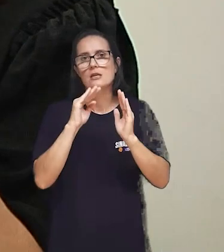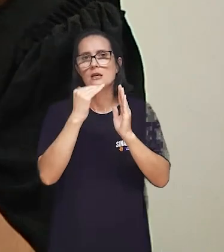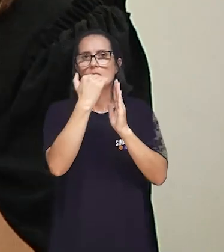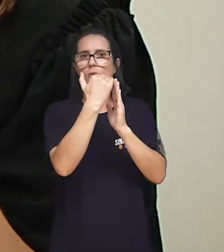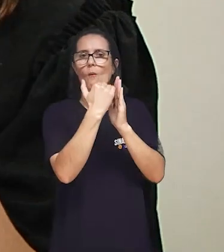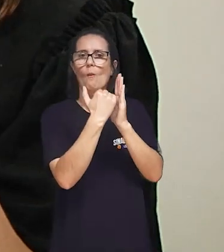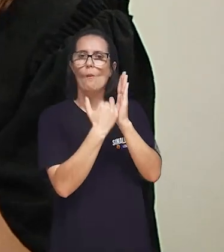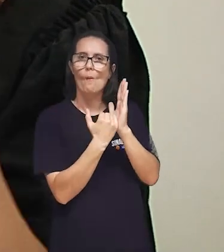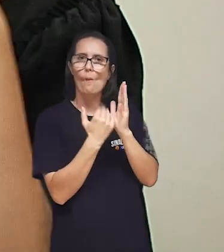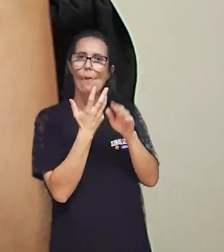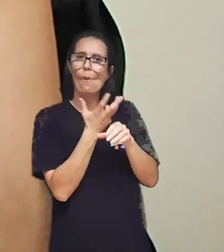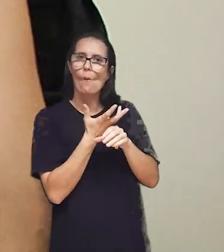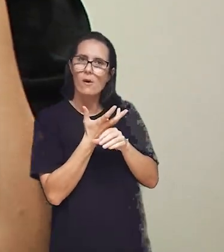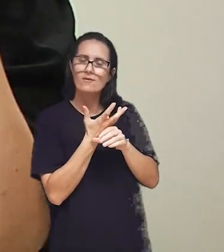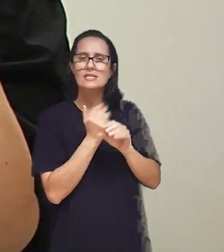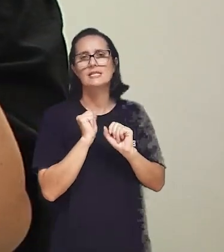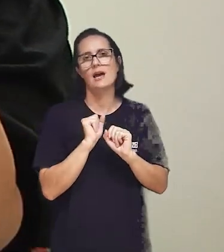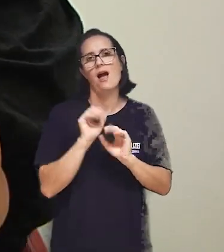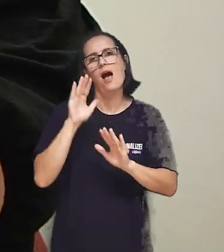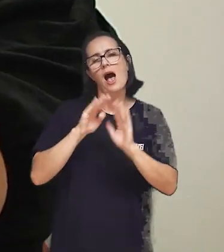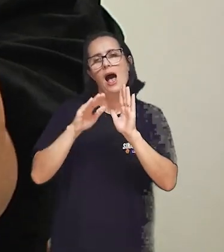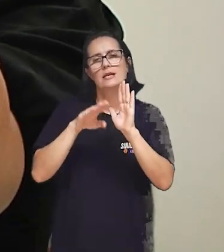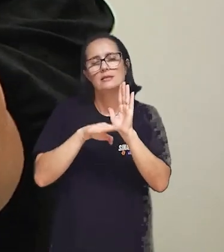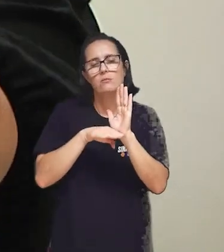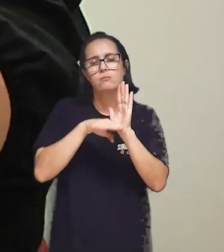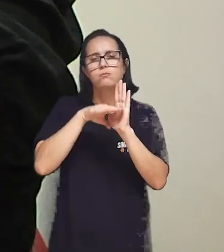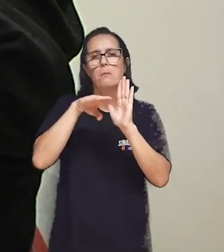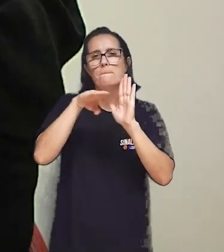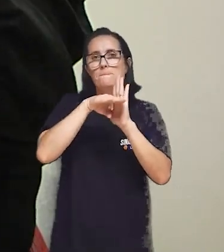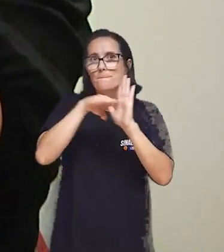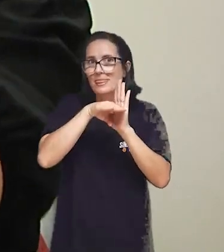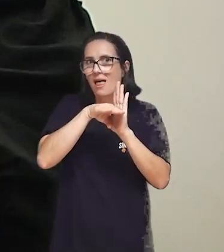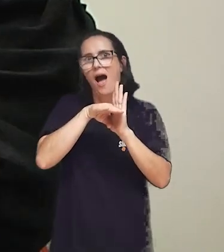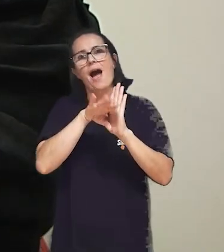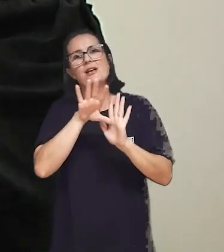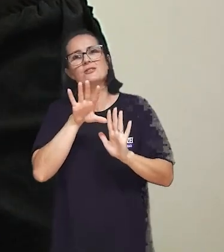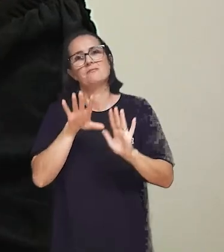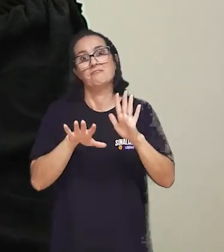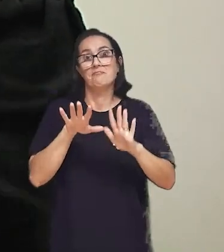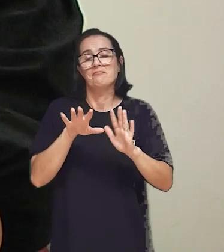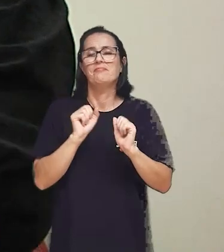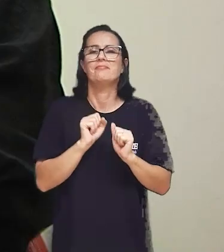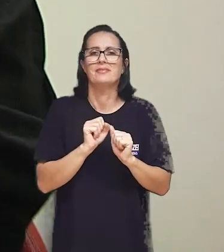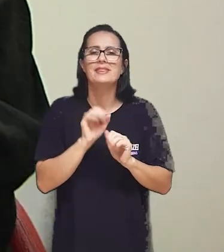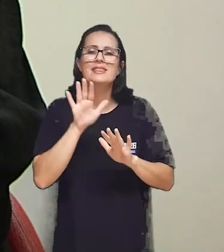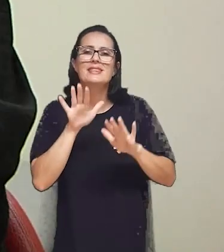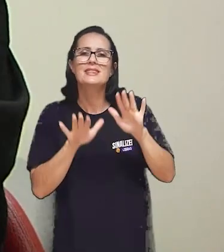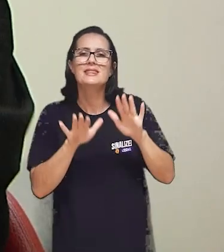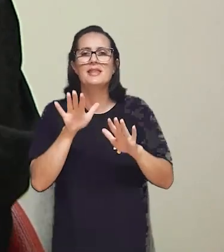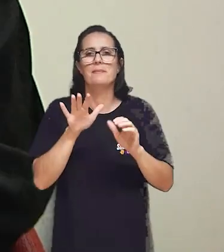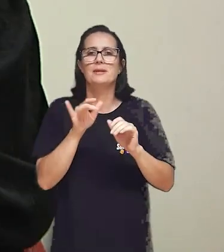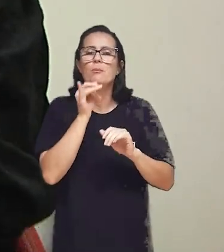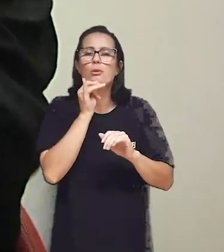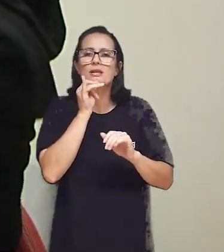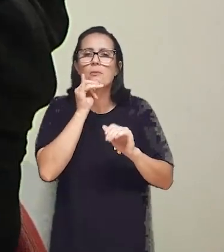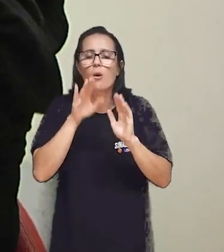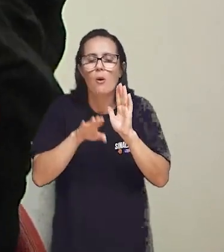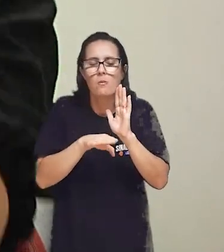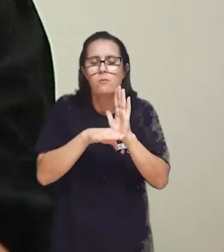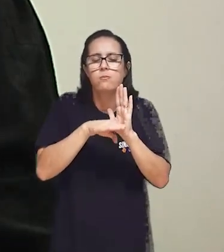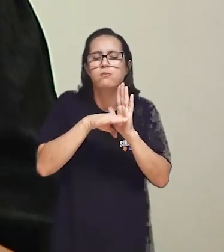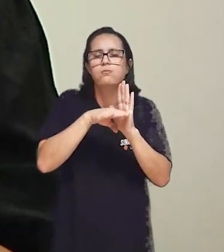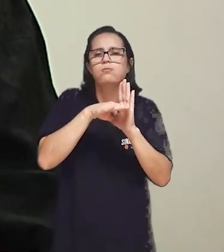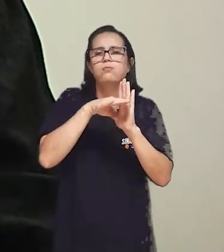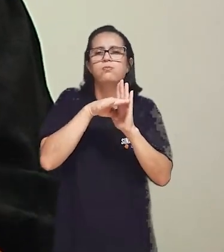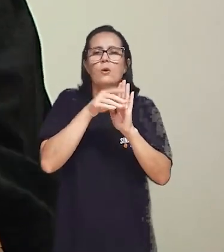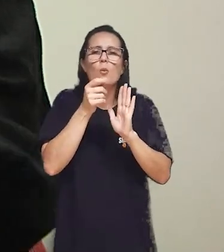estar vazias, elas podem estar meio cheias, vamos dizer assim, né? Vamos dizer,